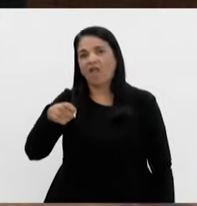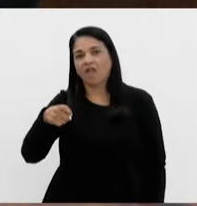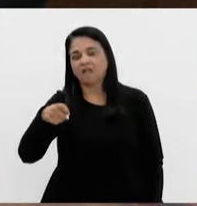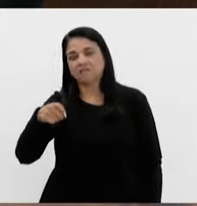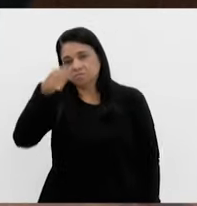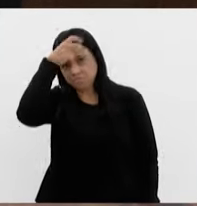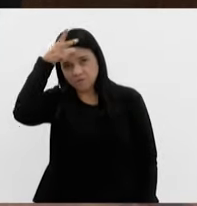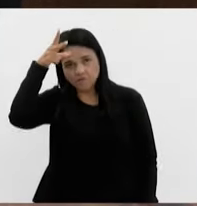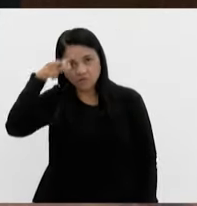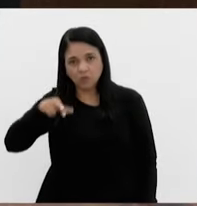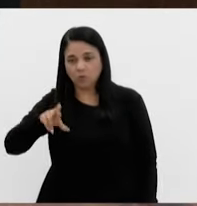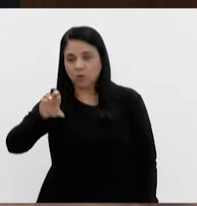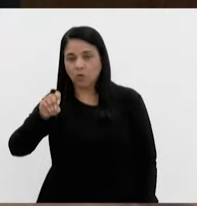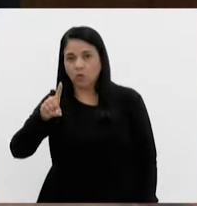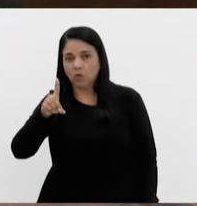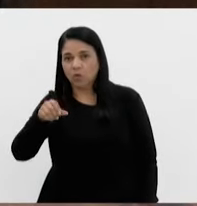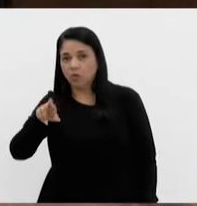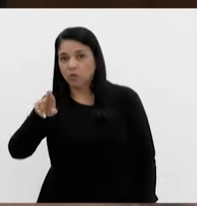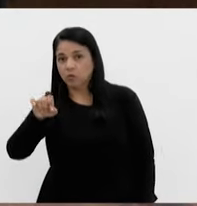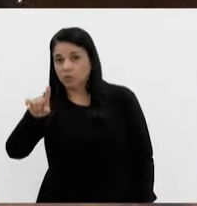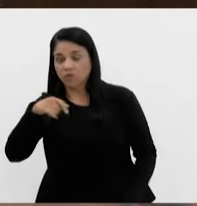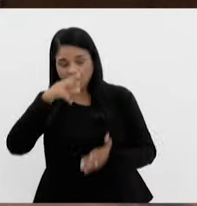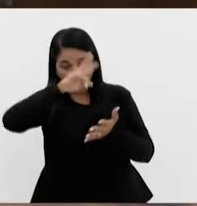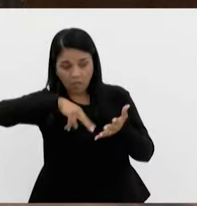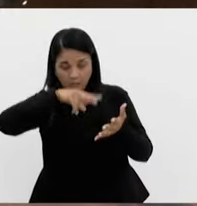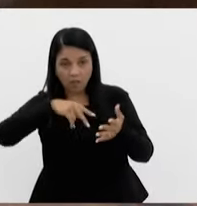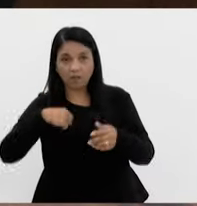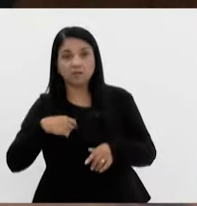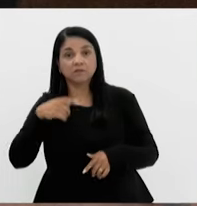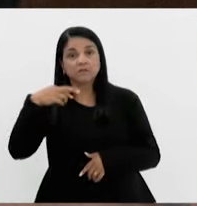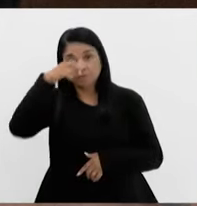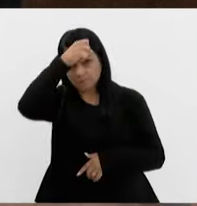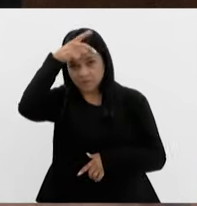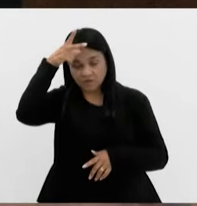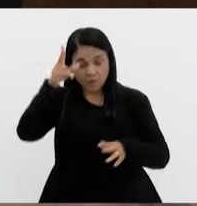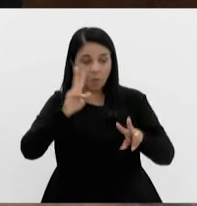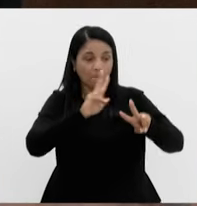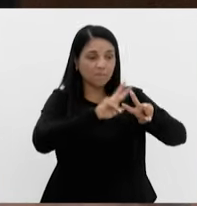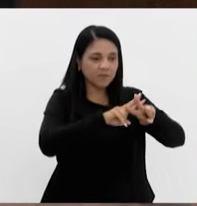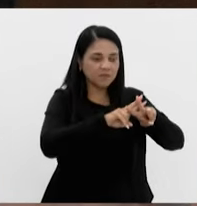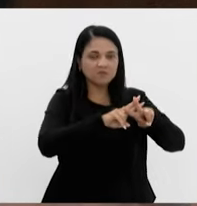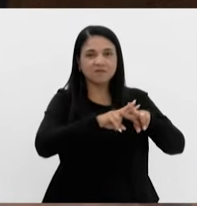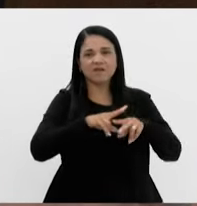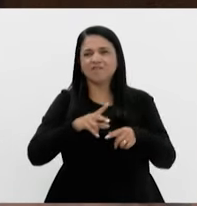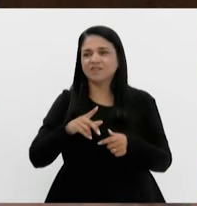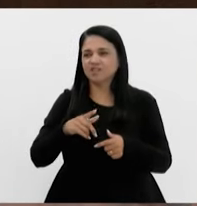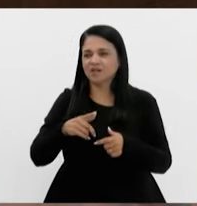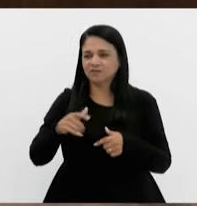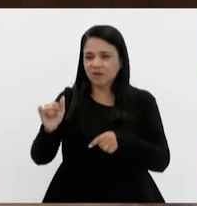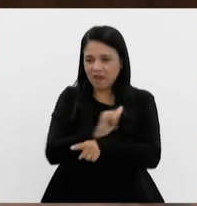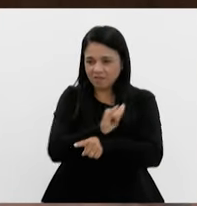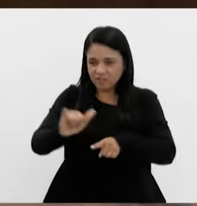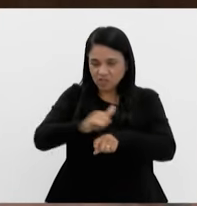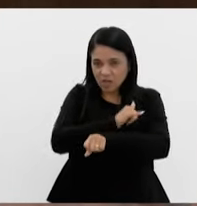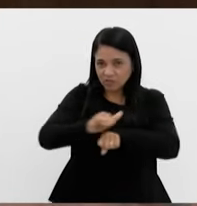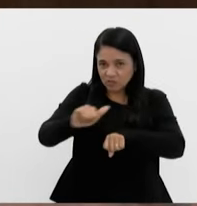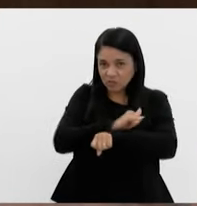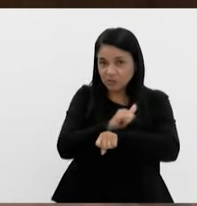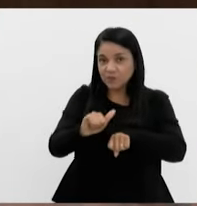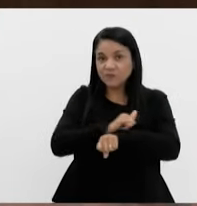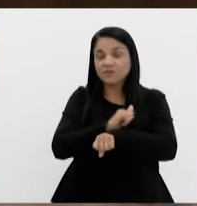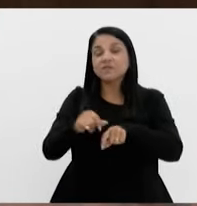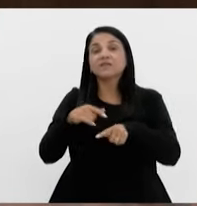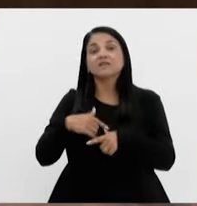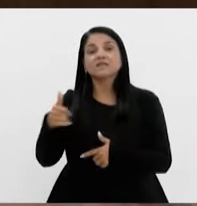matérias prefeito de Niterói é preso desdobramento da lava jato no Rio de Janeiro investigações apontam que Rodrigo Neves